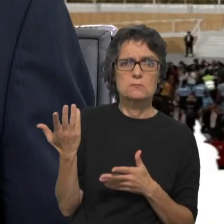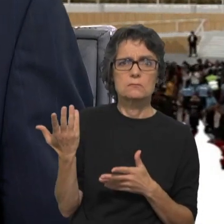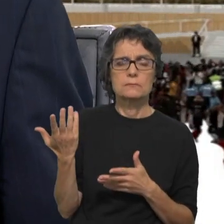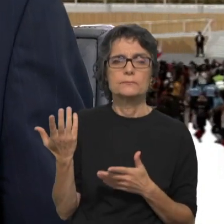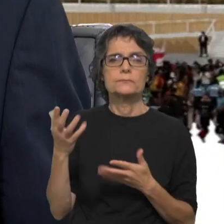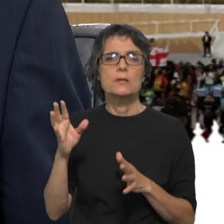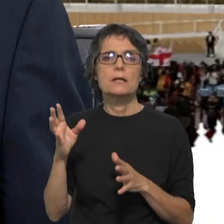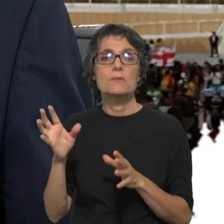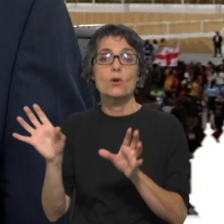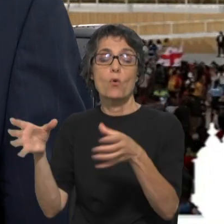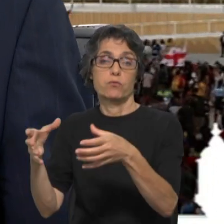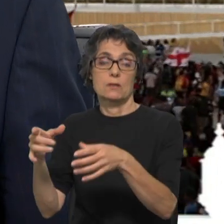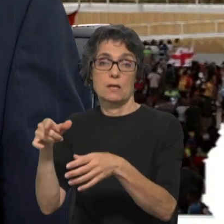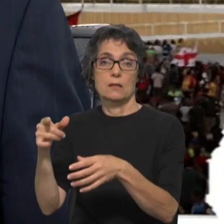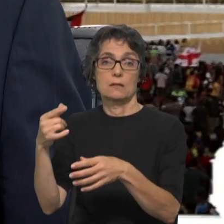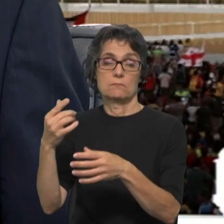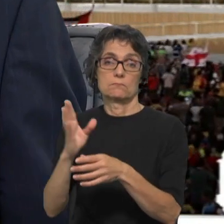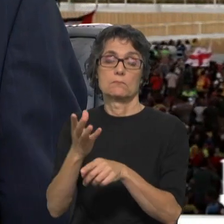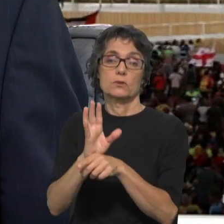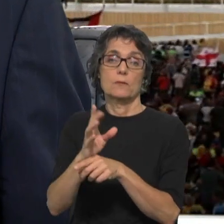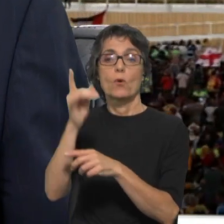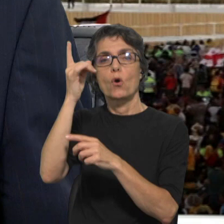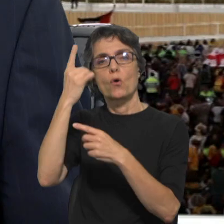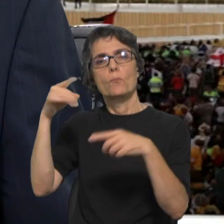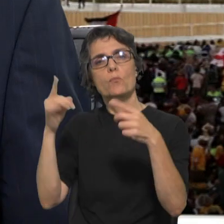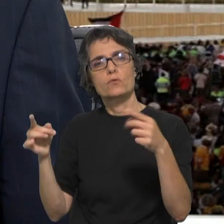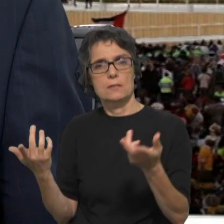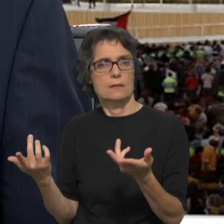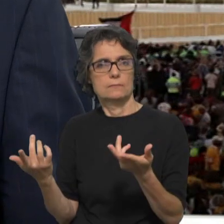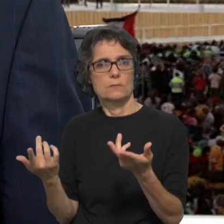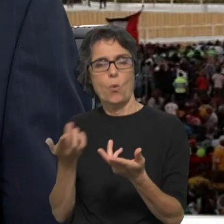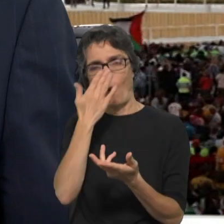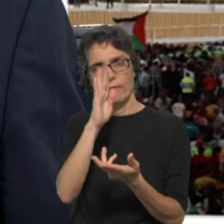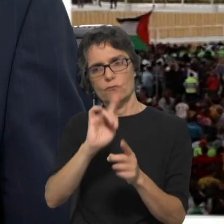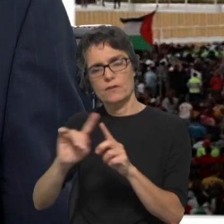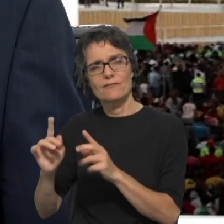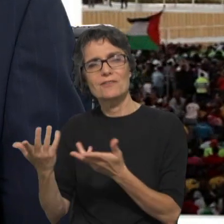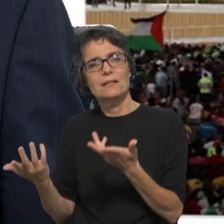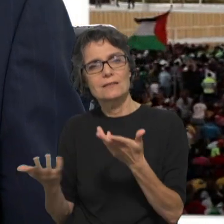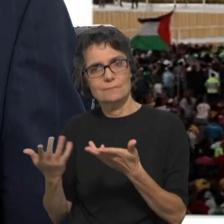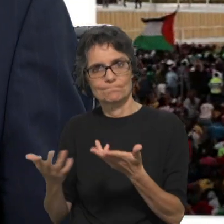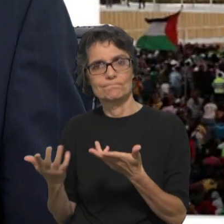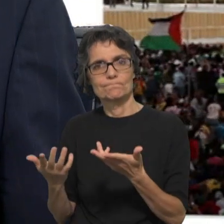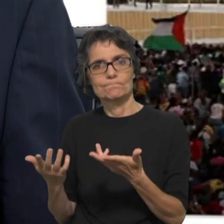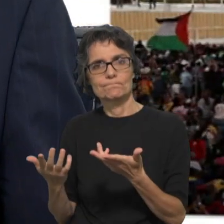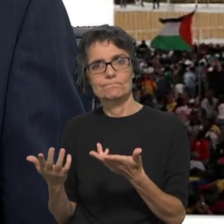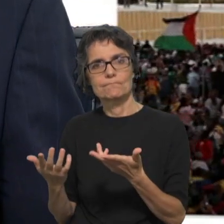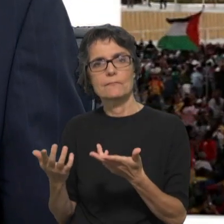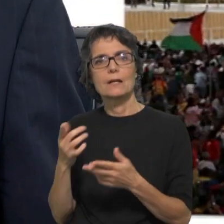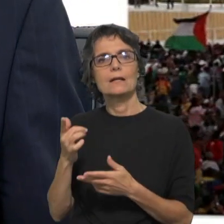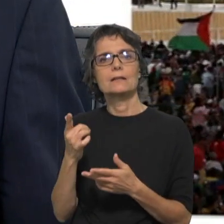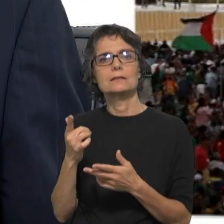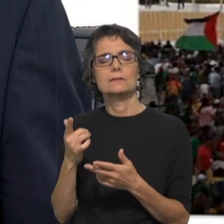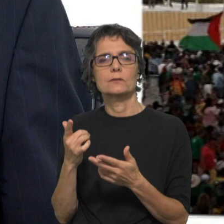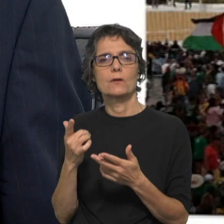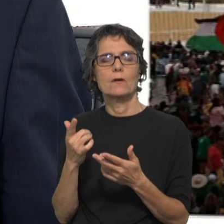entranhados nessas comunidades. Por exemplo, pensemos logo na questão da música e de outros comportamentos, não é? Que levaram um pouco à construção